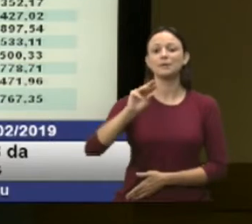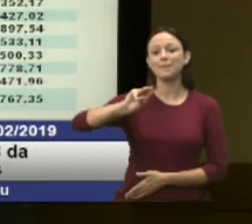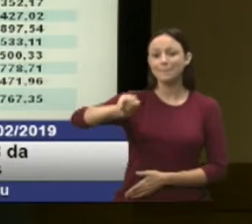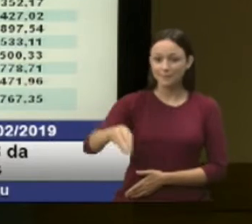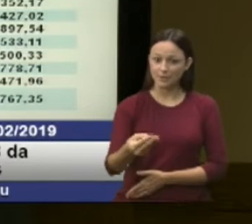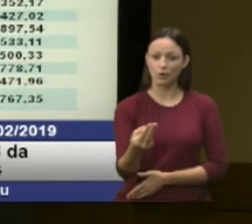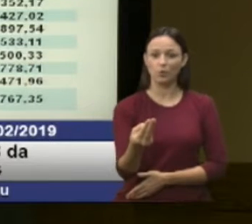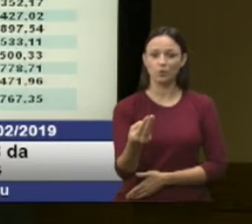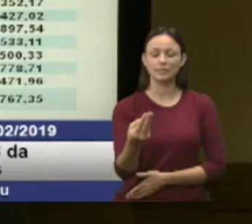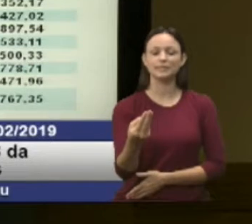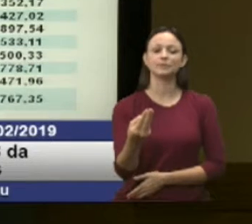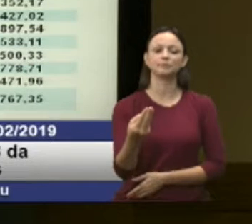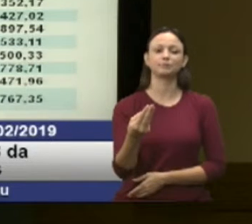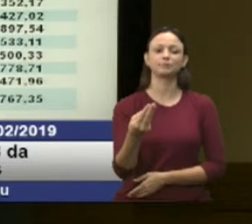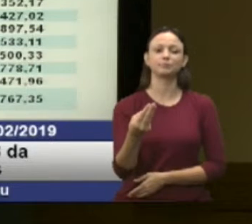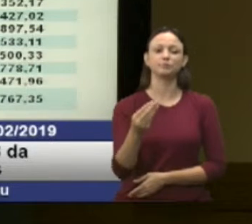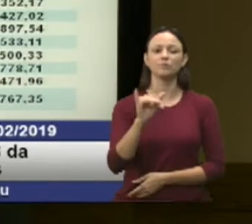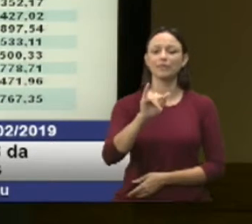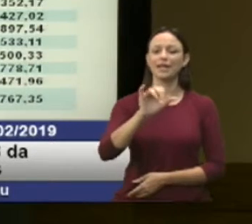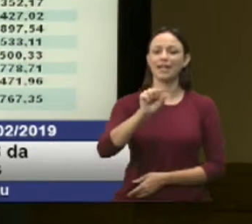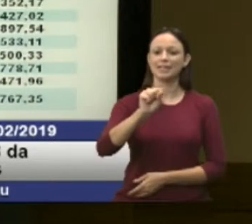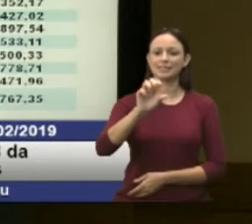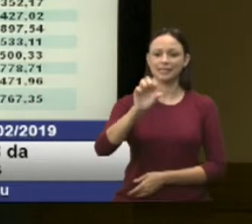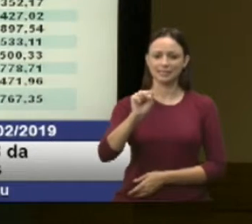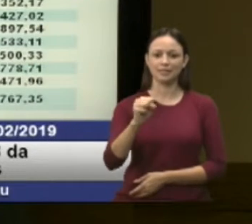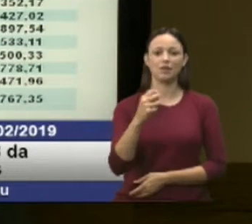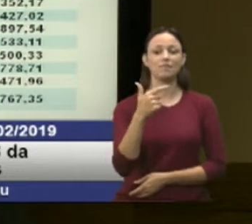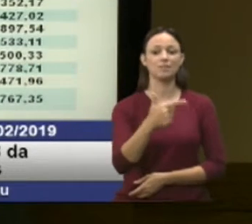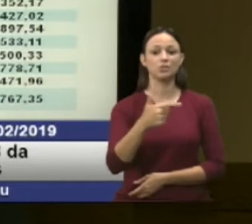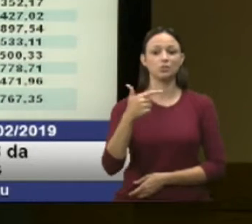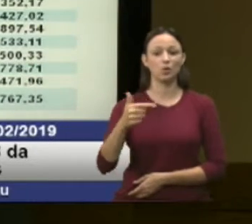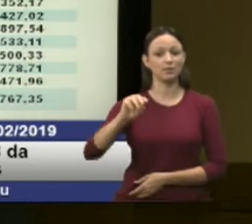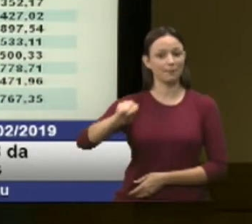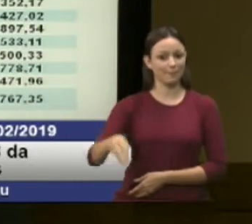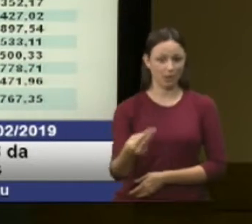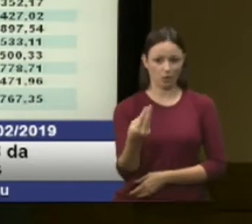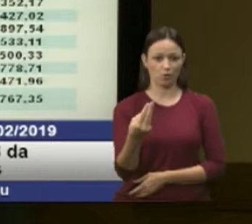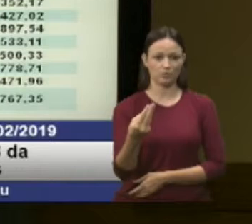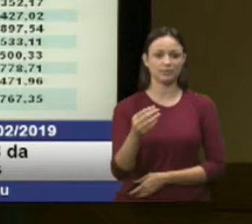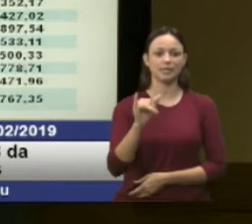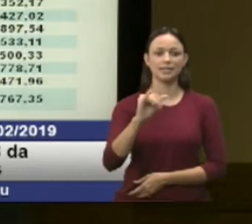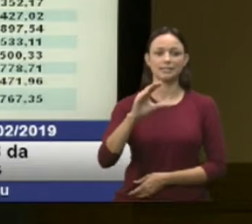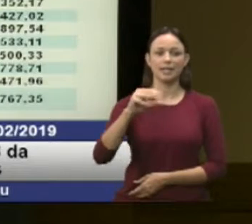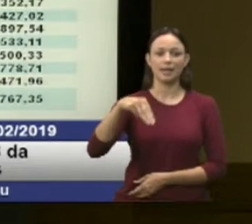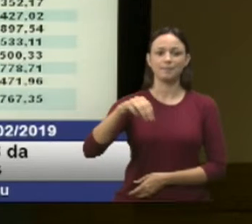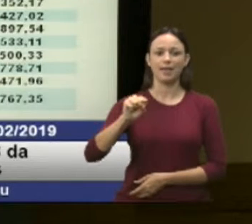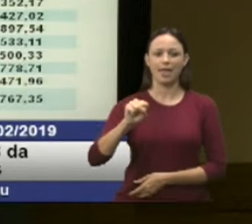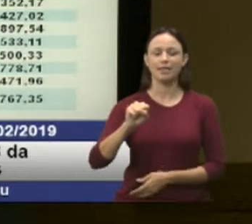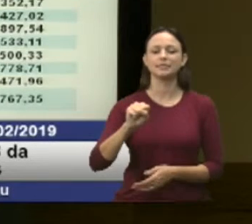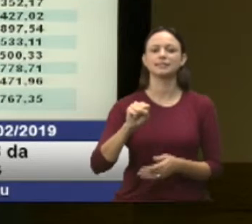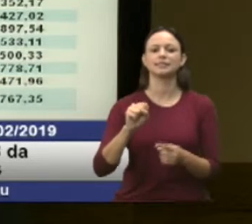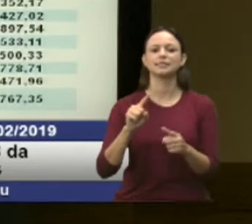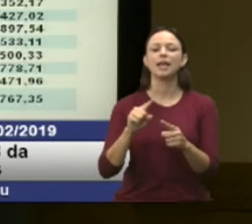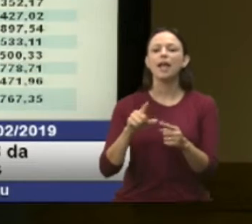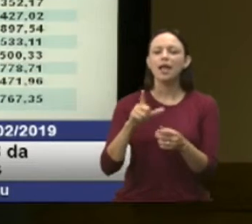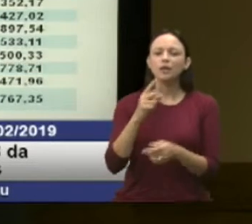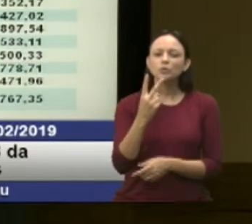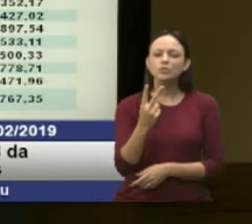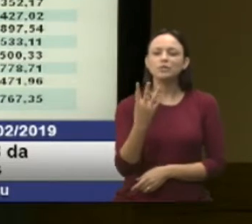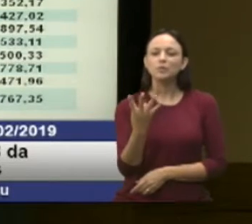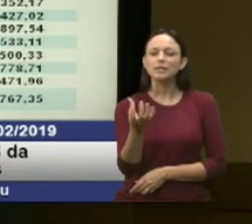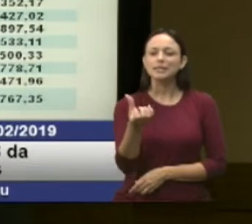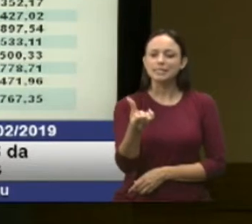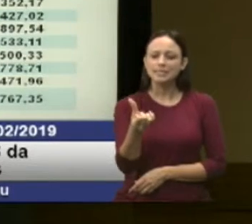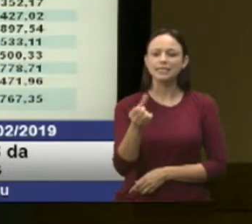milhões, o ISS, 22 milhões, o ICMS Desoneração, 246